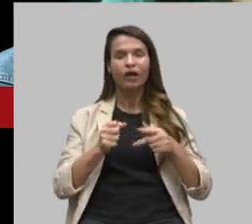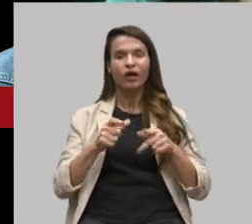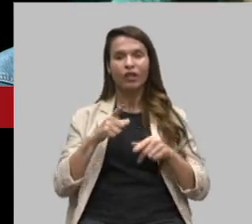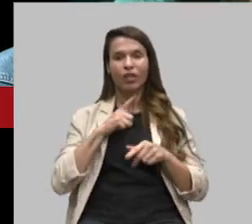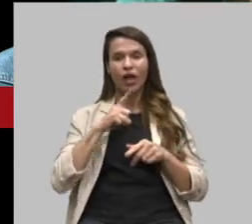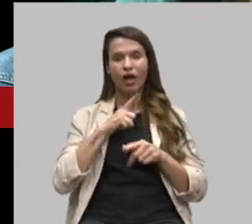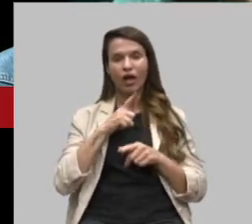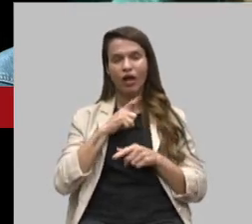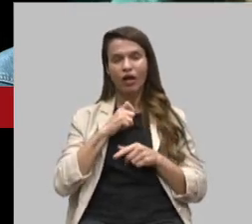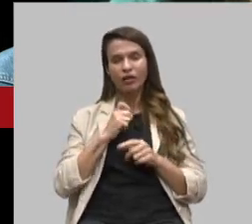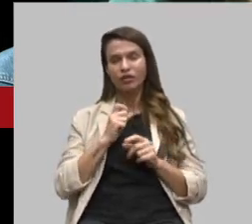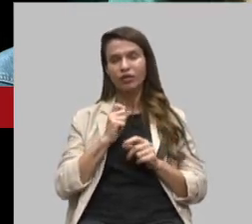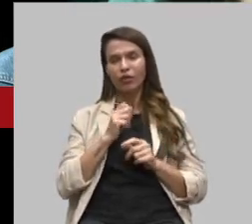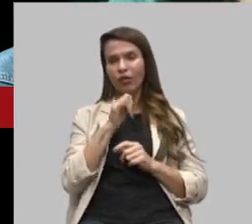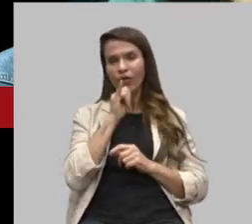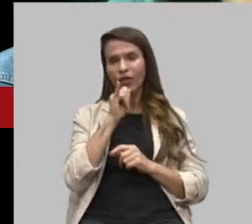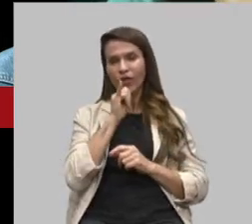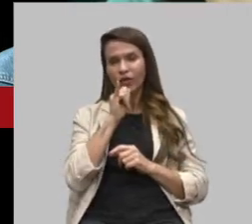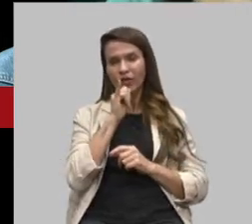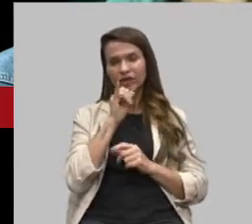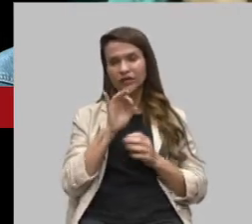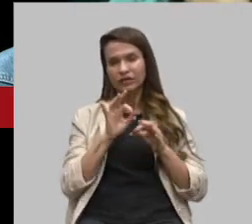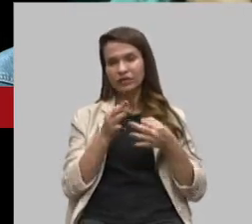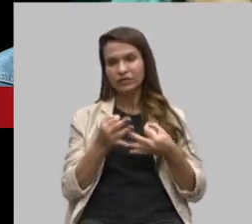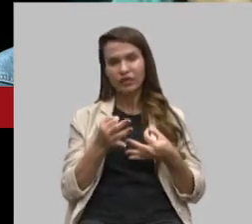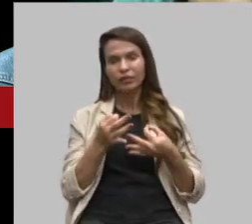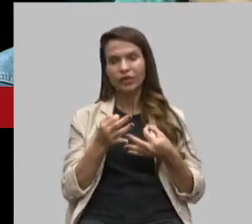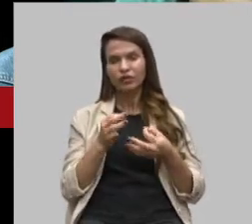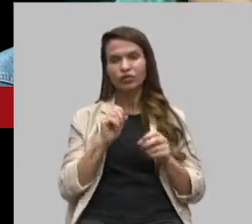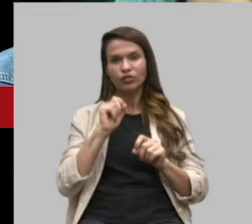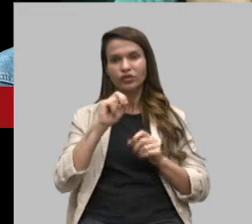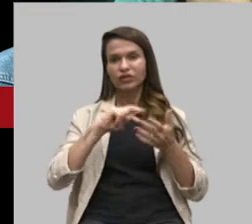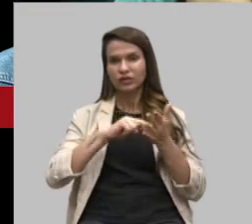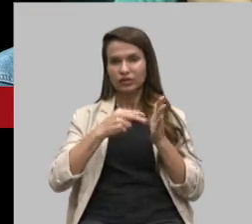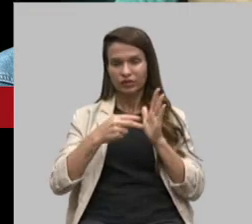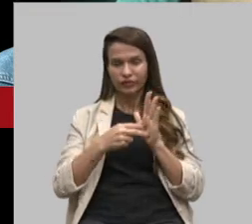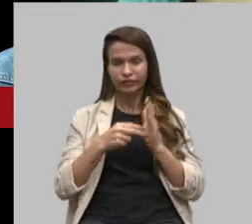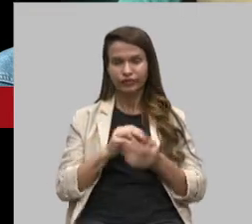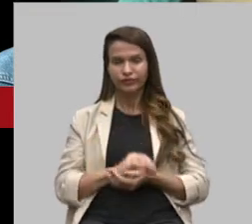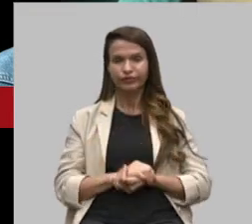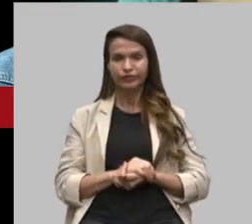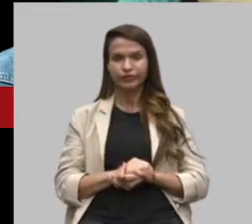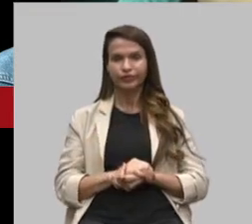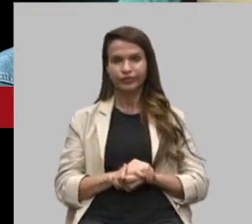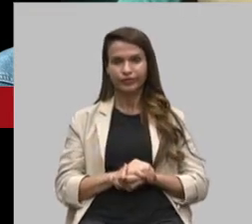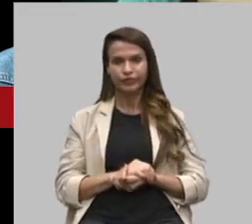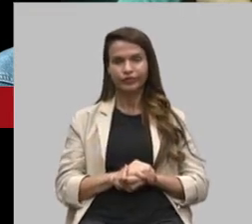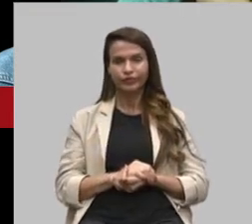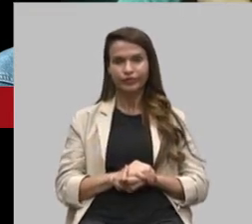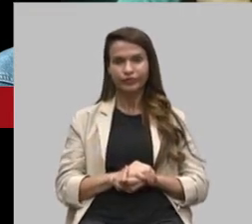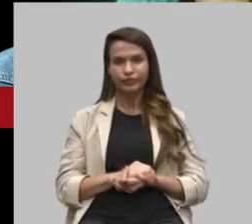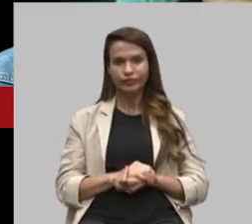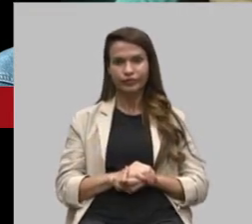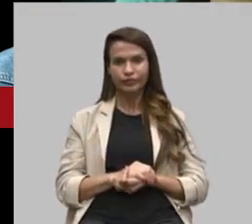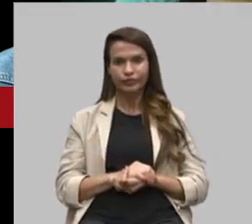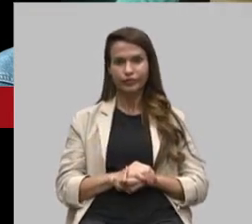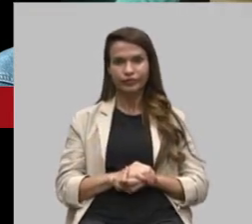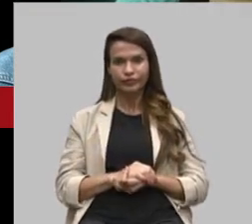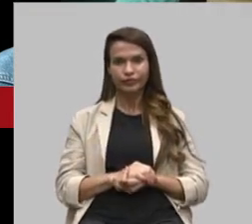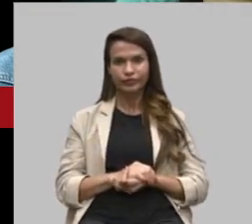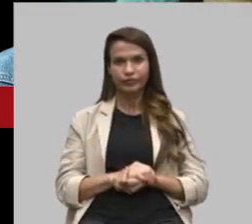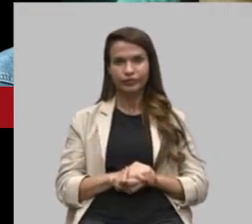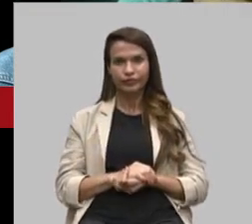exemplo bem eu vou dar Dando um exemplo simples do que seria isso eh no caso